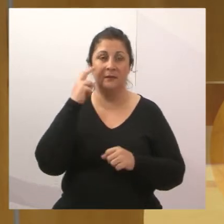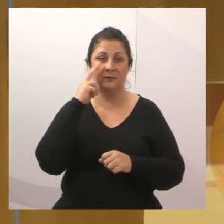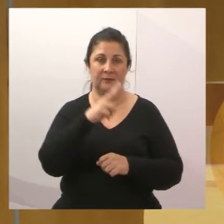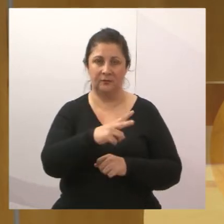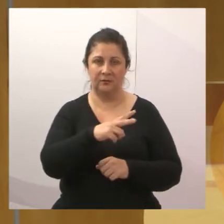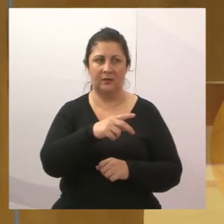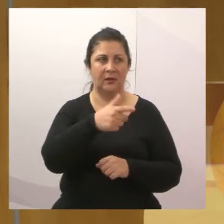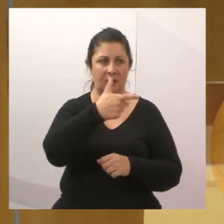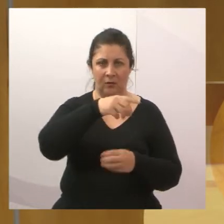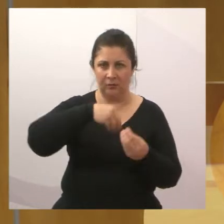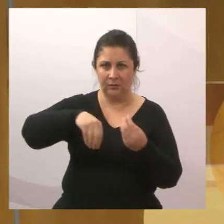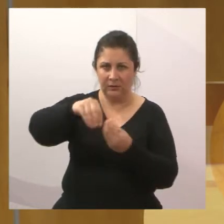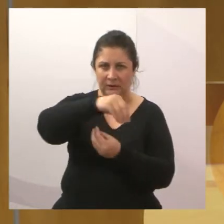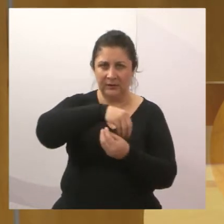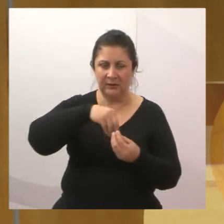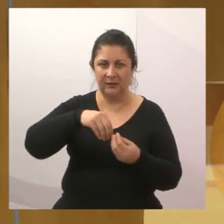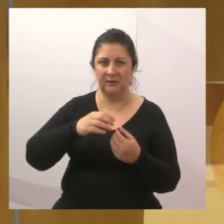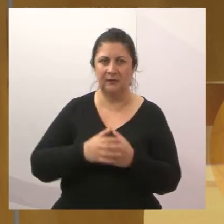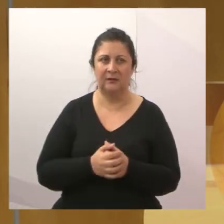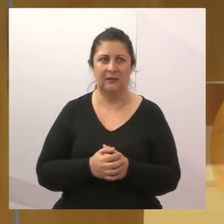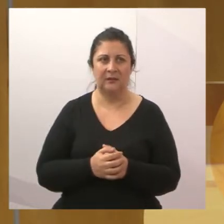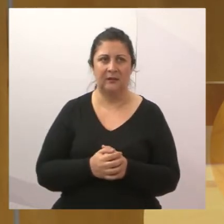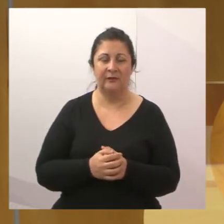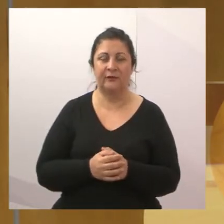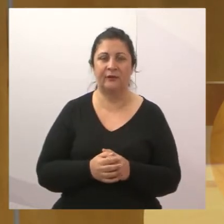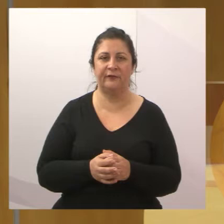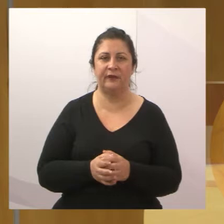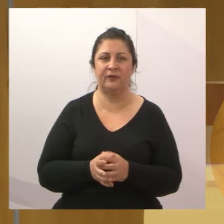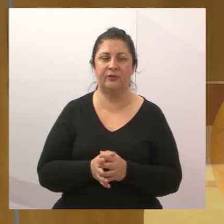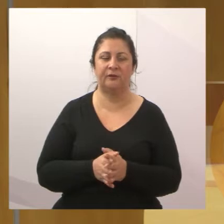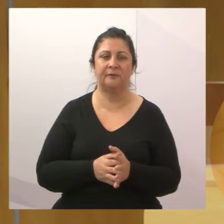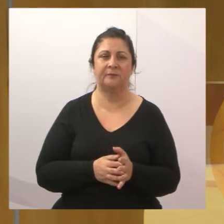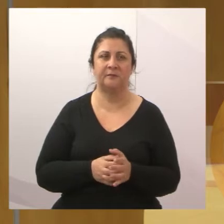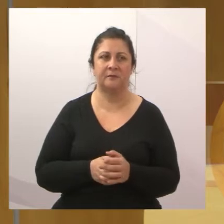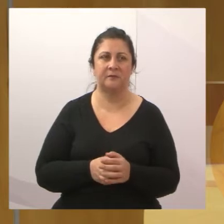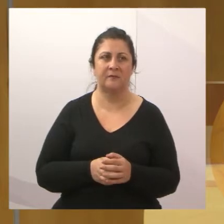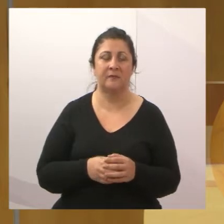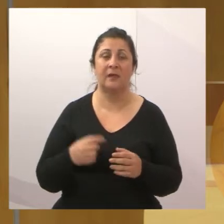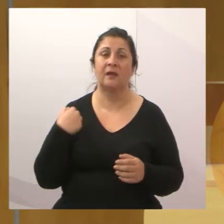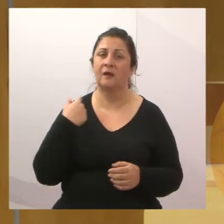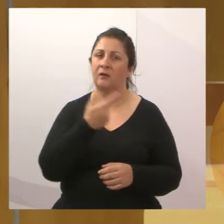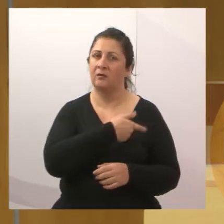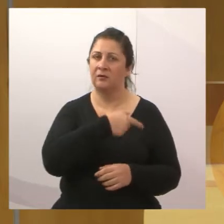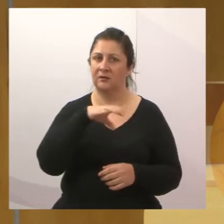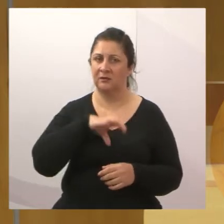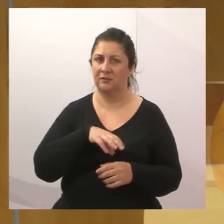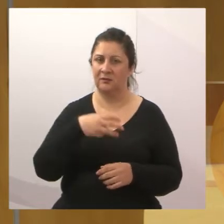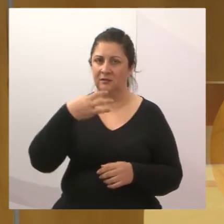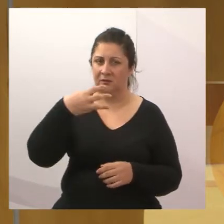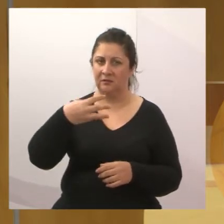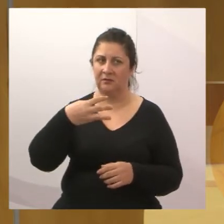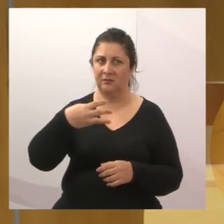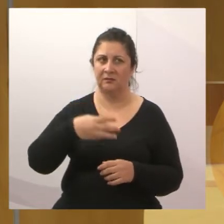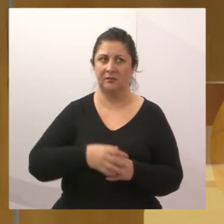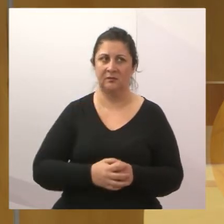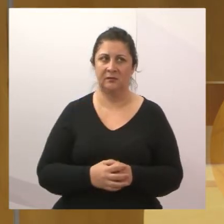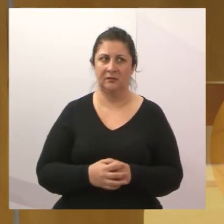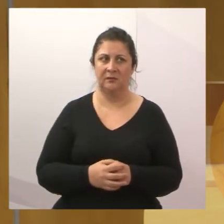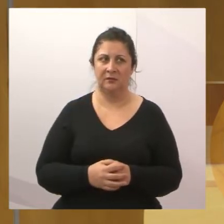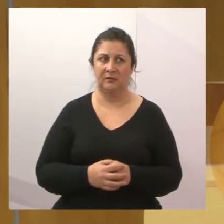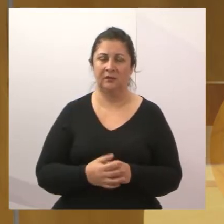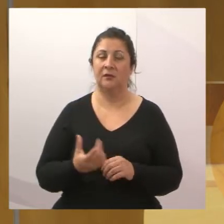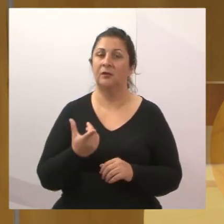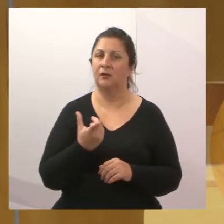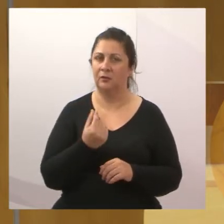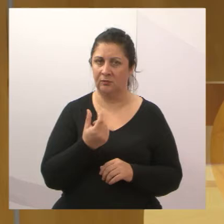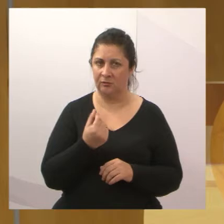ao nosso redor, nós vamos ver que, financeiramente, a nossa cidade, acho que é a terceira em